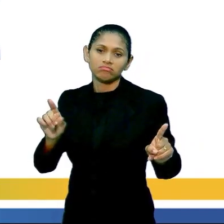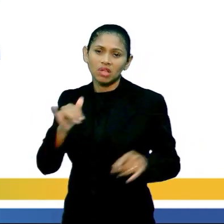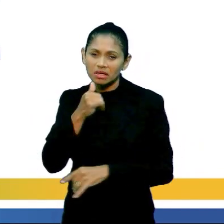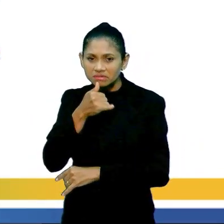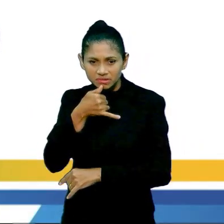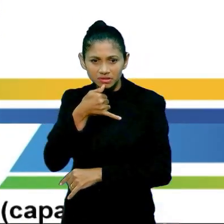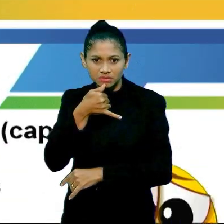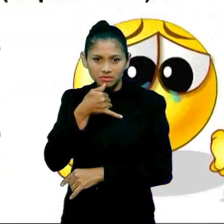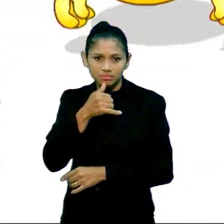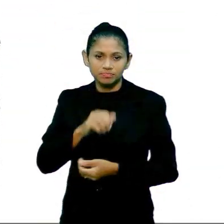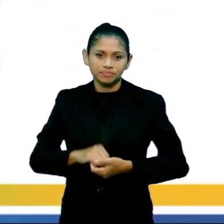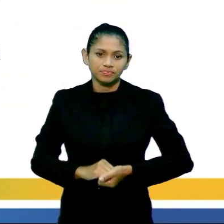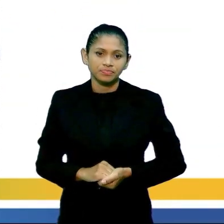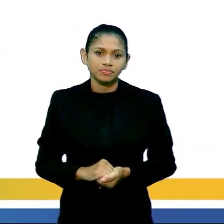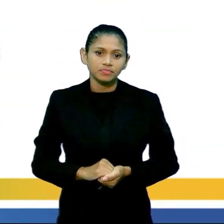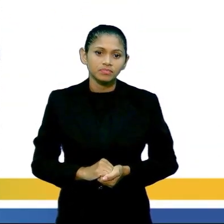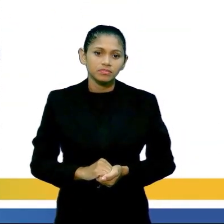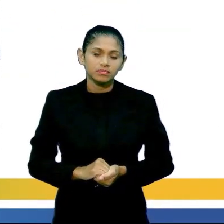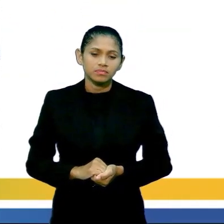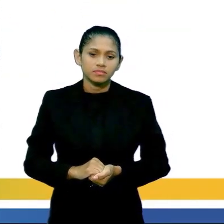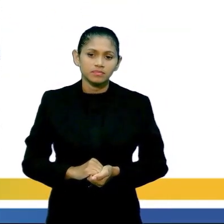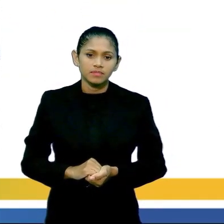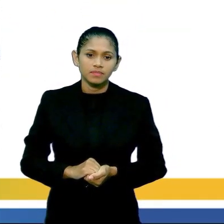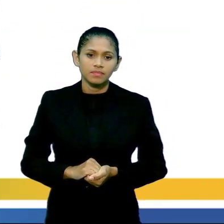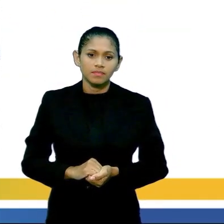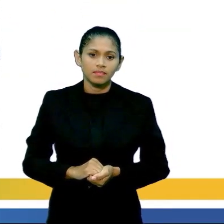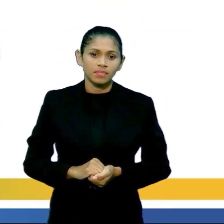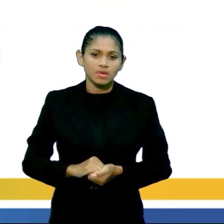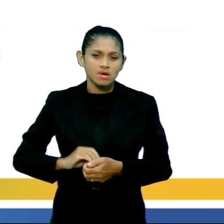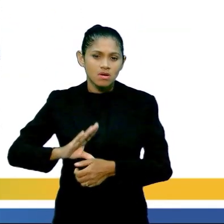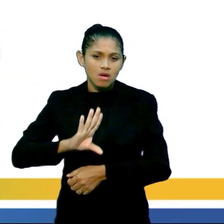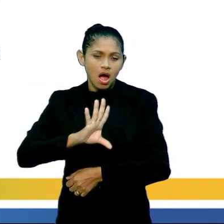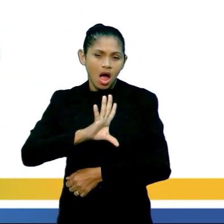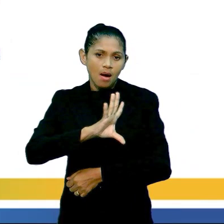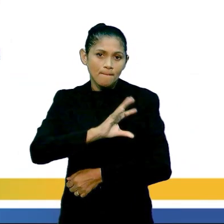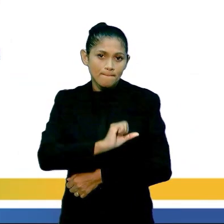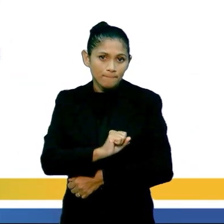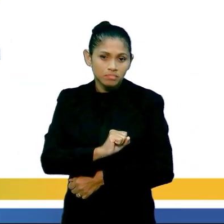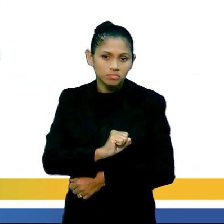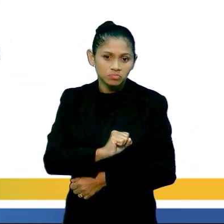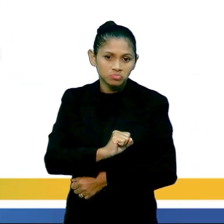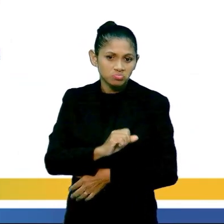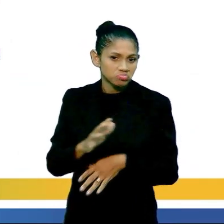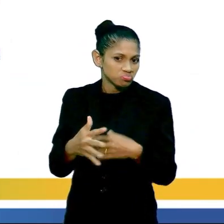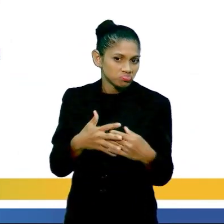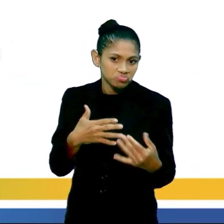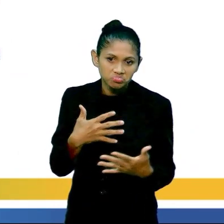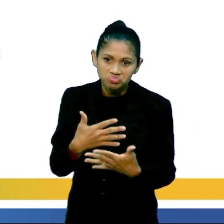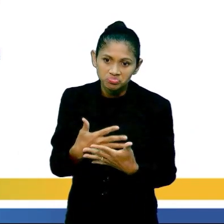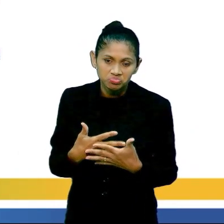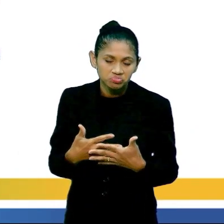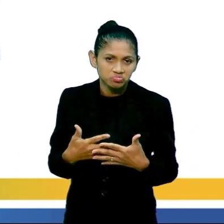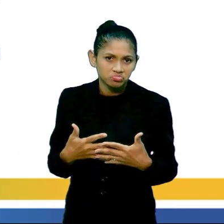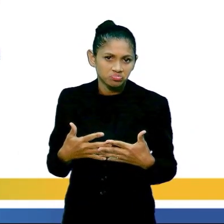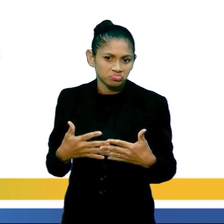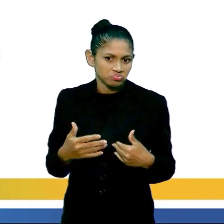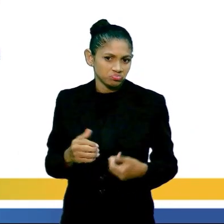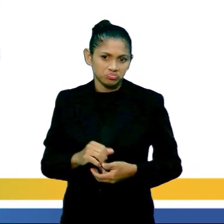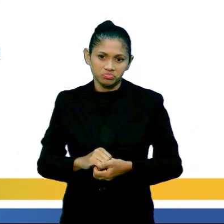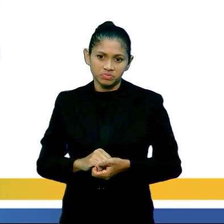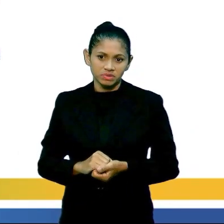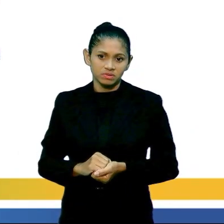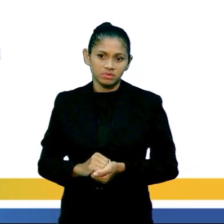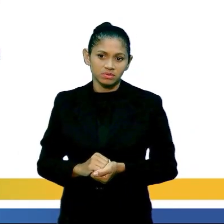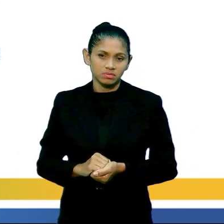sentimento cruel e impiedoso, né? Um amor por indefinição sendo entendida por aquele que já amara. Não, ele continua